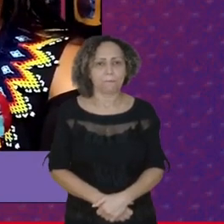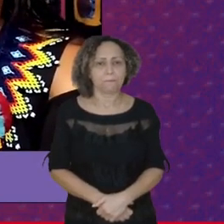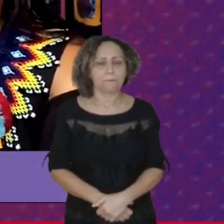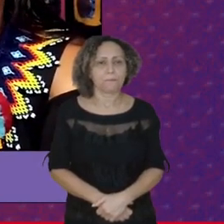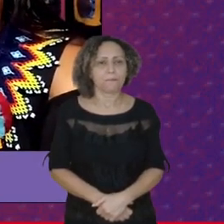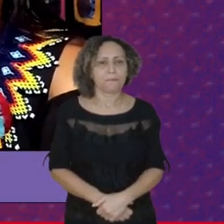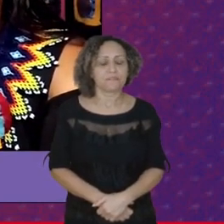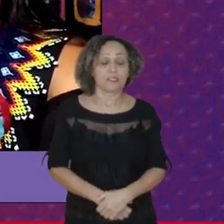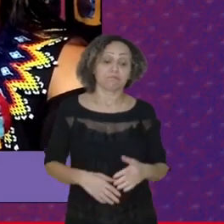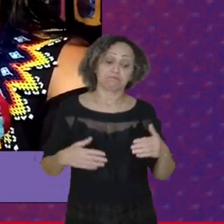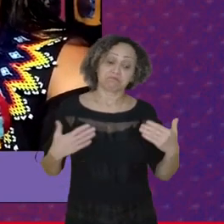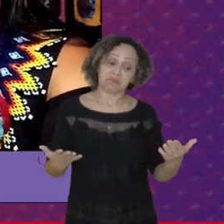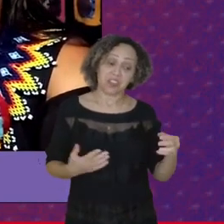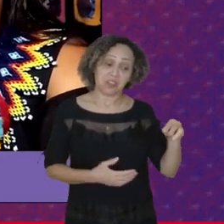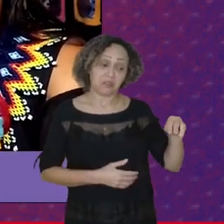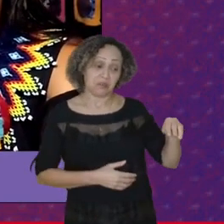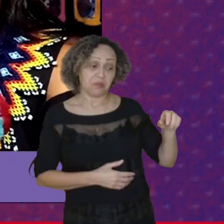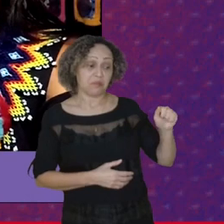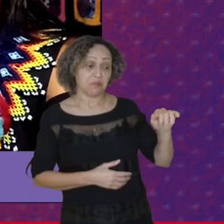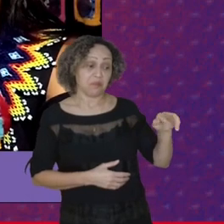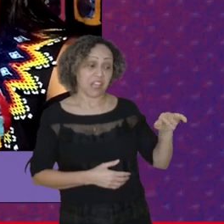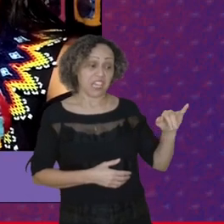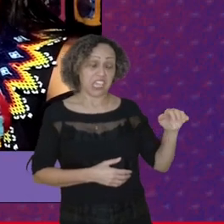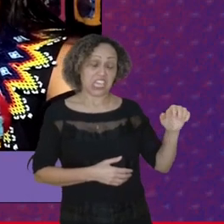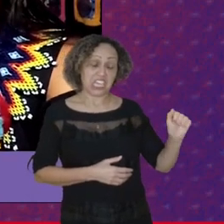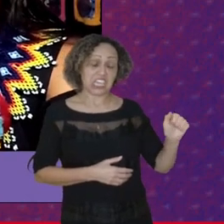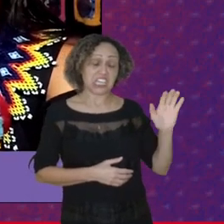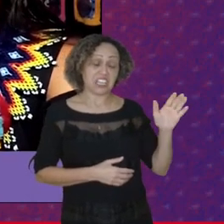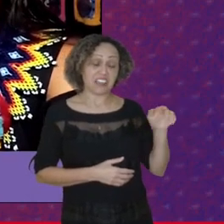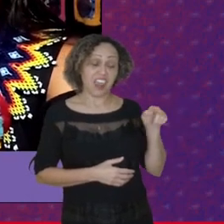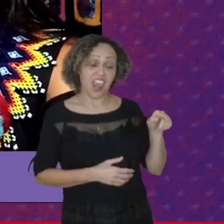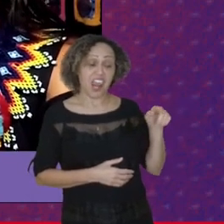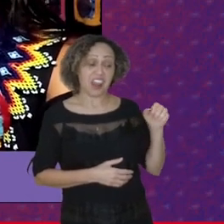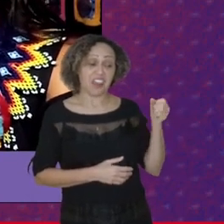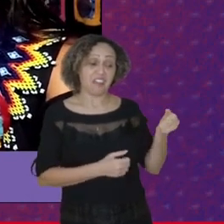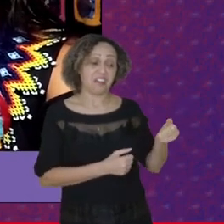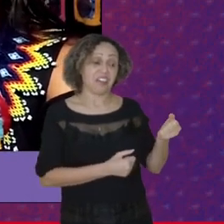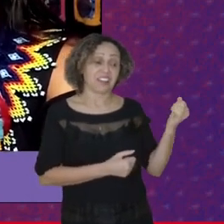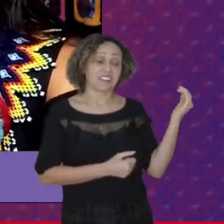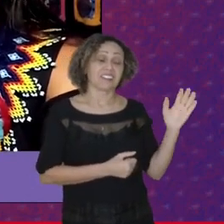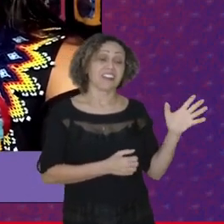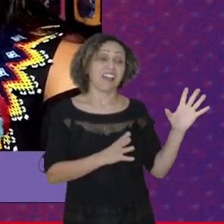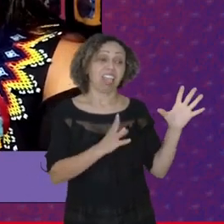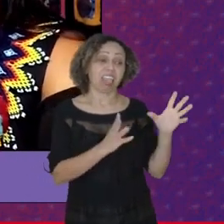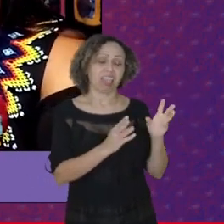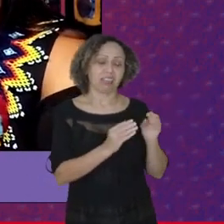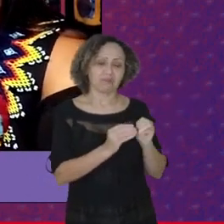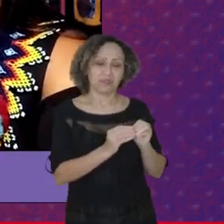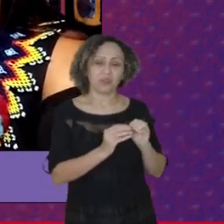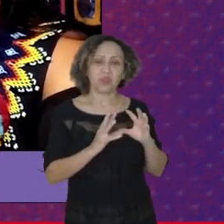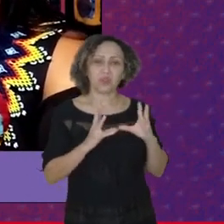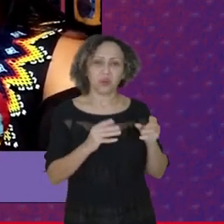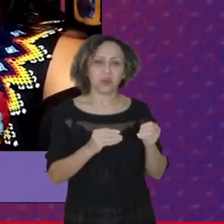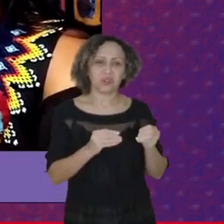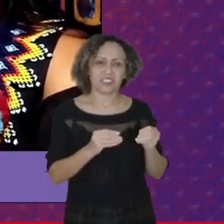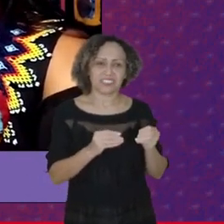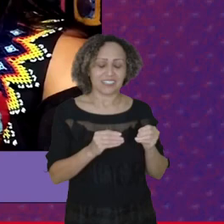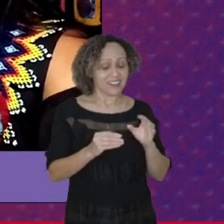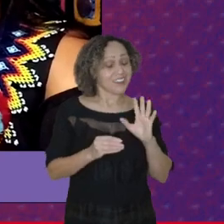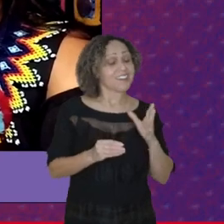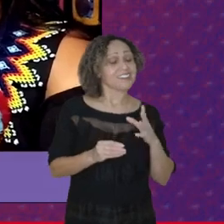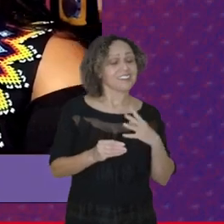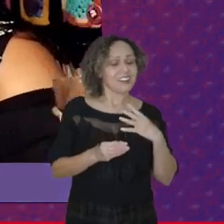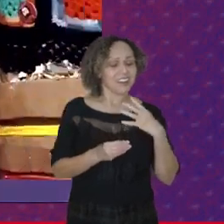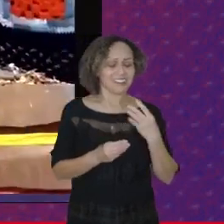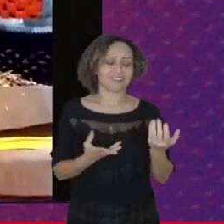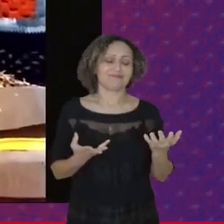Bom, diante do que Maia falou, ela já resumiu tudo, já disse tudo, já pegou tudo da gente,